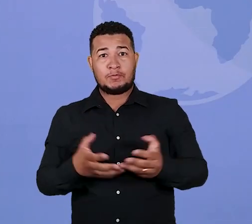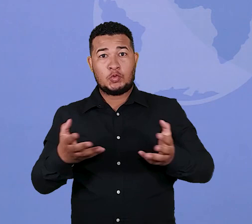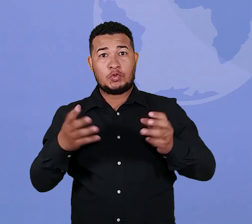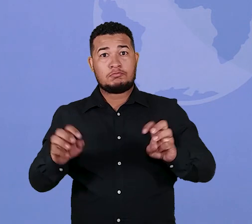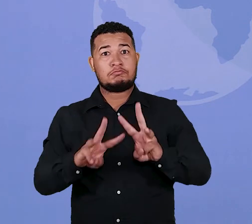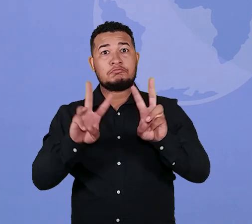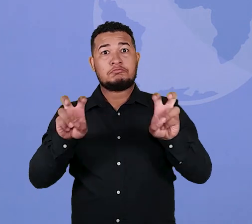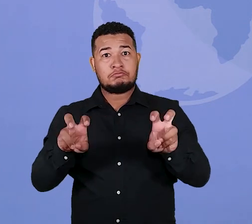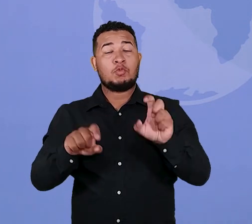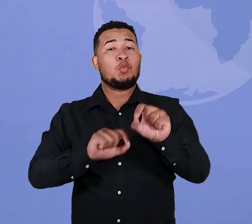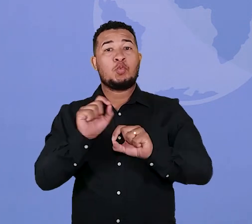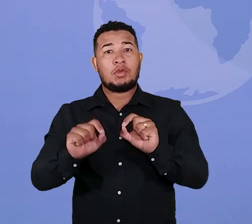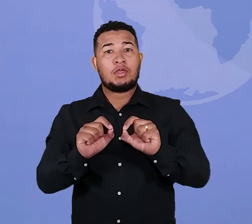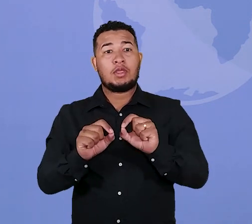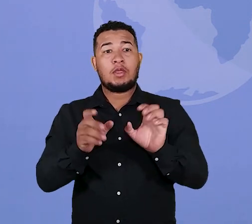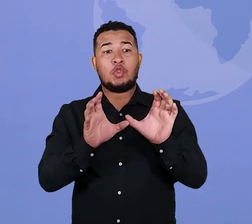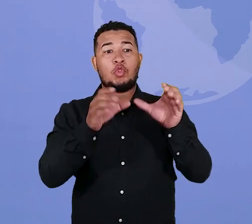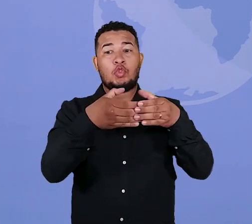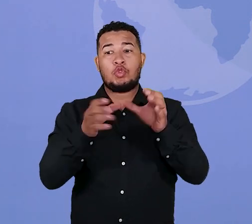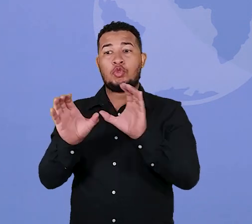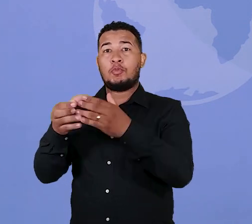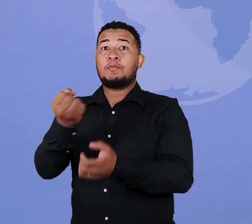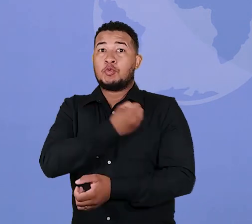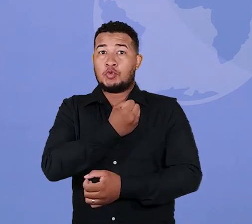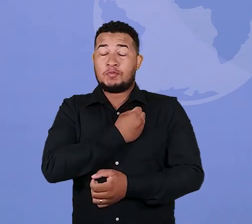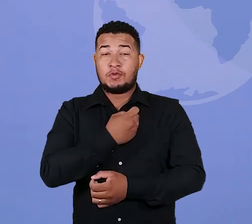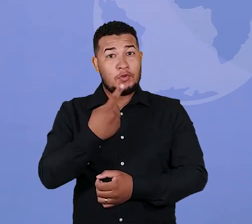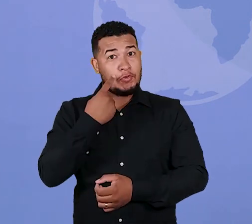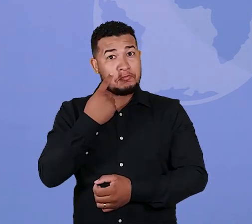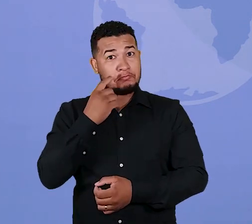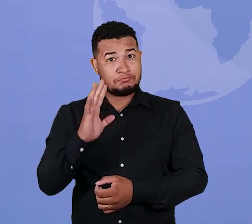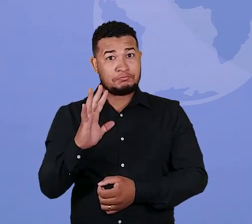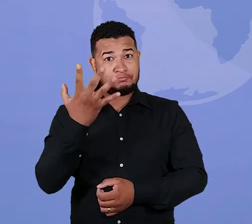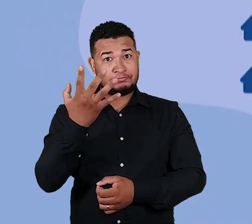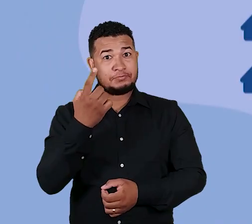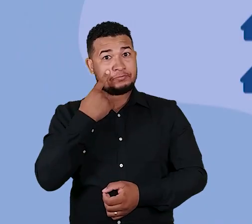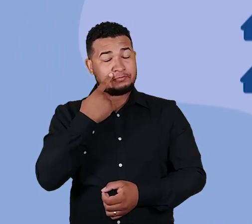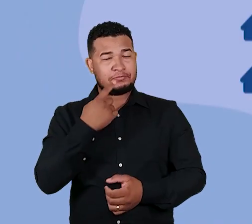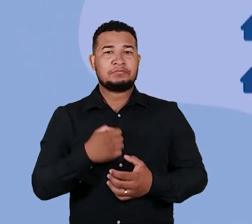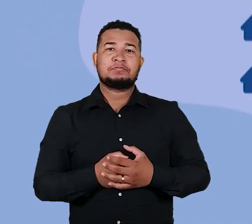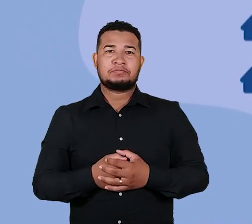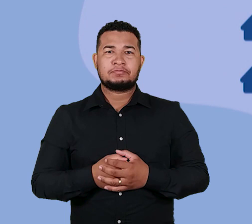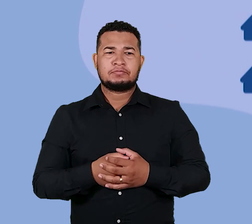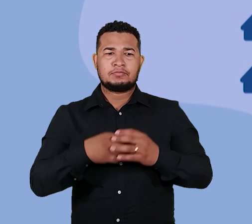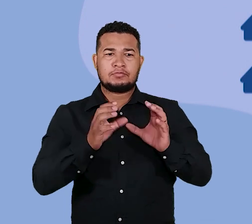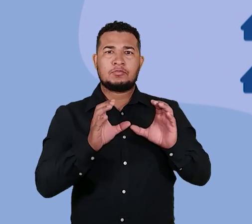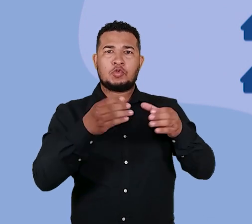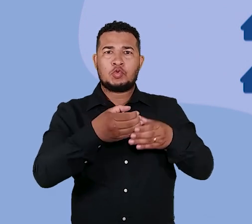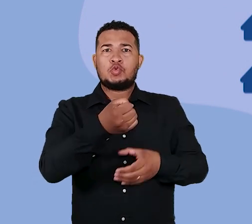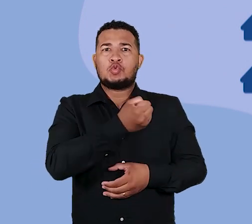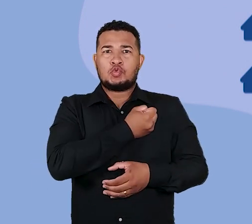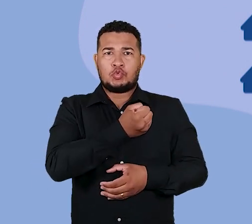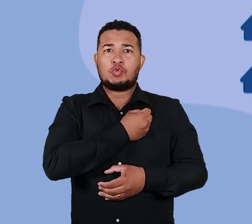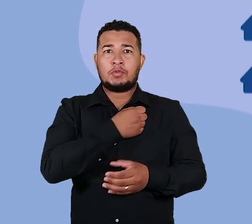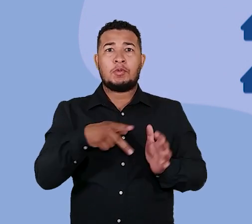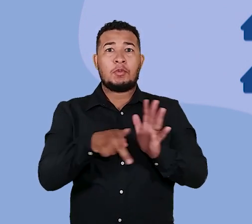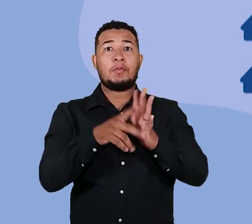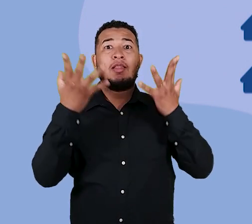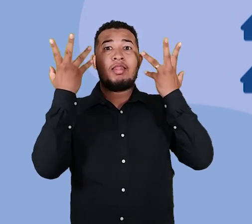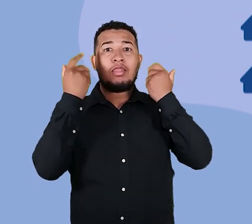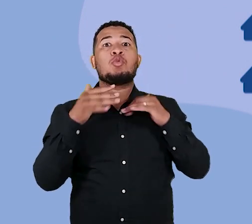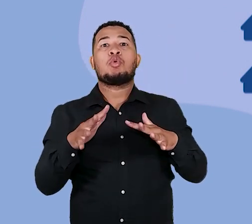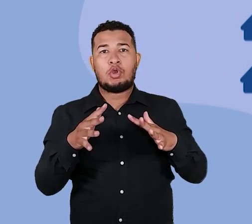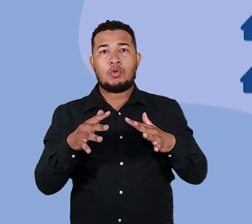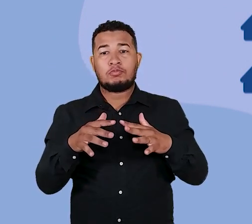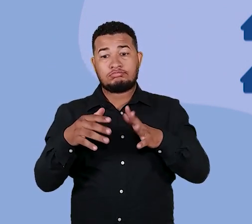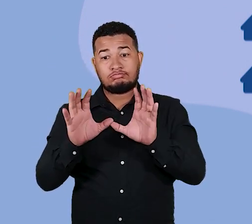é conjuntos numéricos. Se liga no que vem por aí. Conjunto dos números